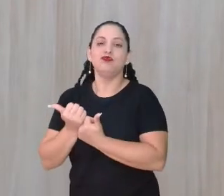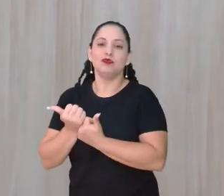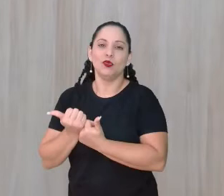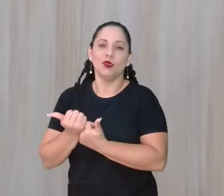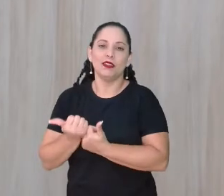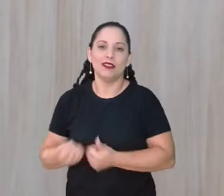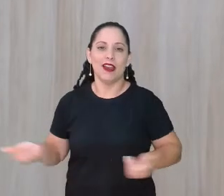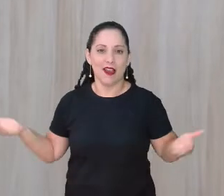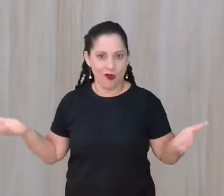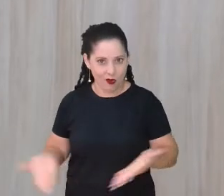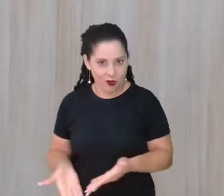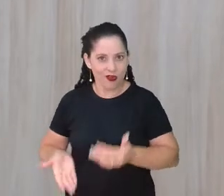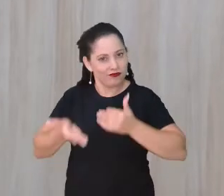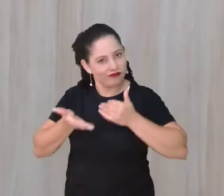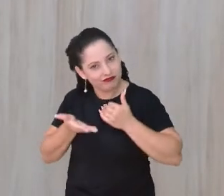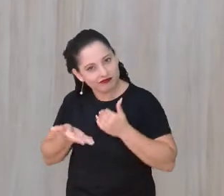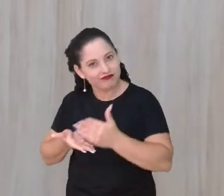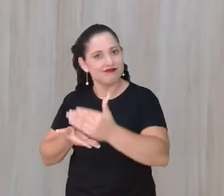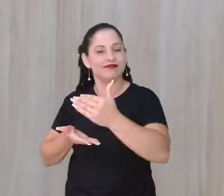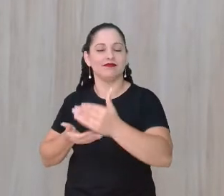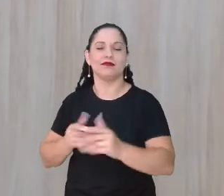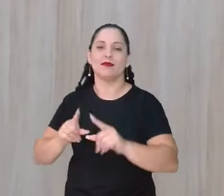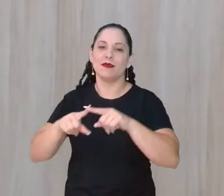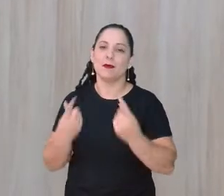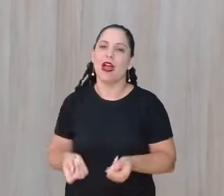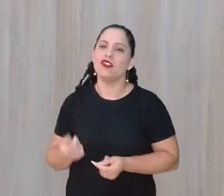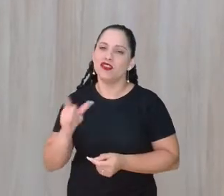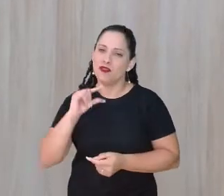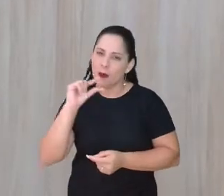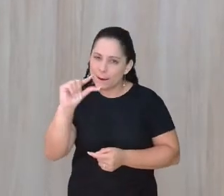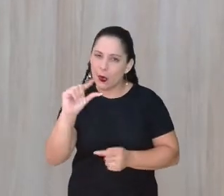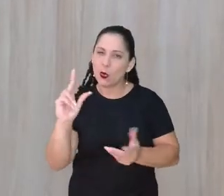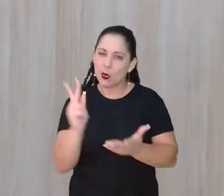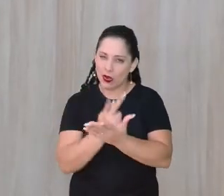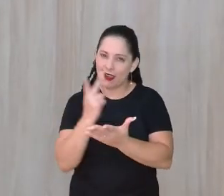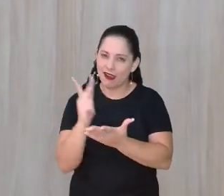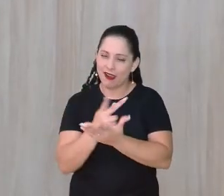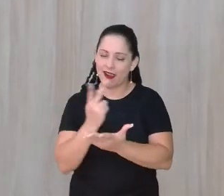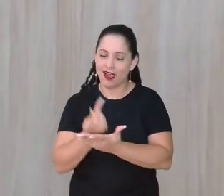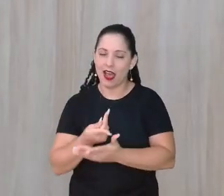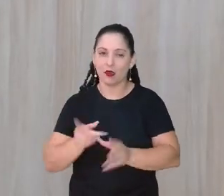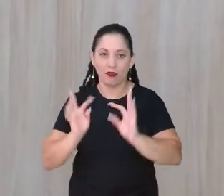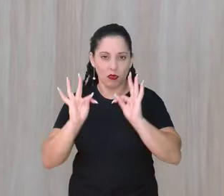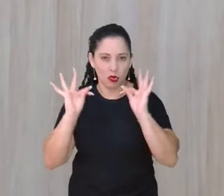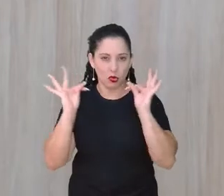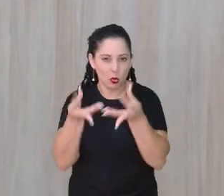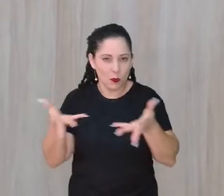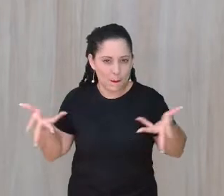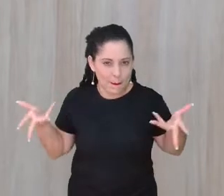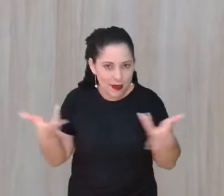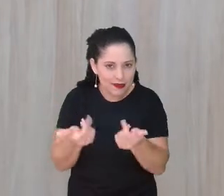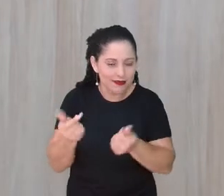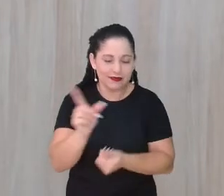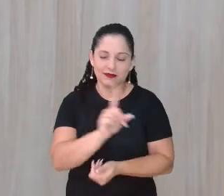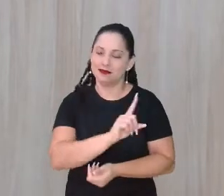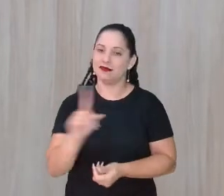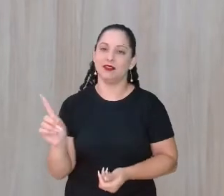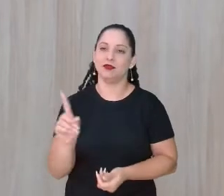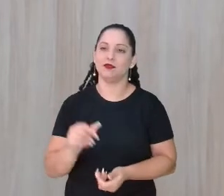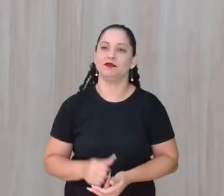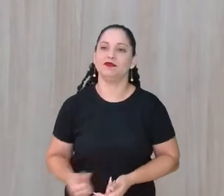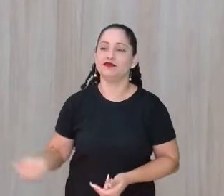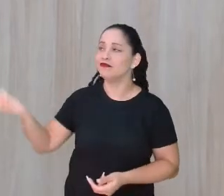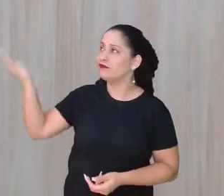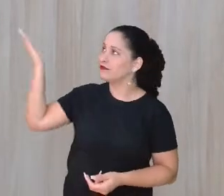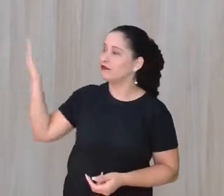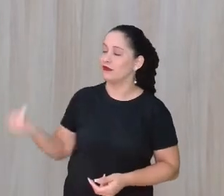que a gente vai ver que deu um pouquinho errado, né? Não foi tão bom assim, certo? Então, olha aí, um